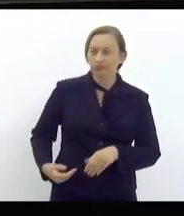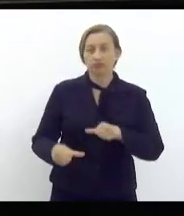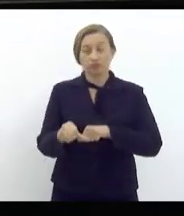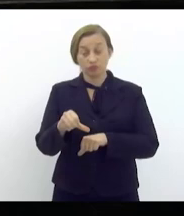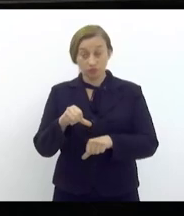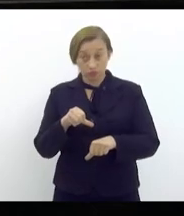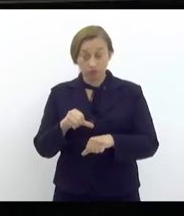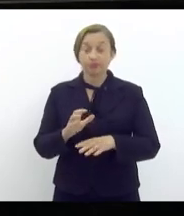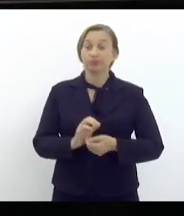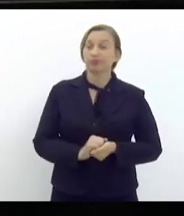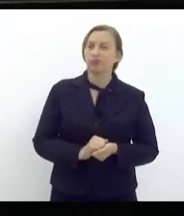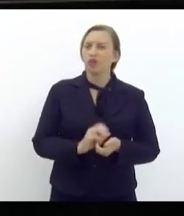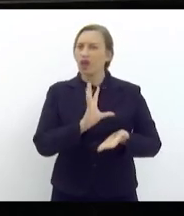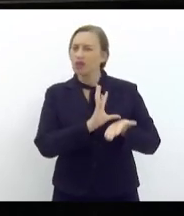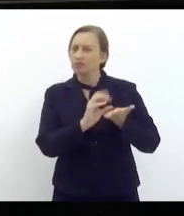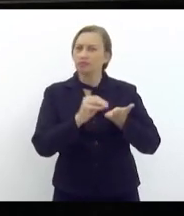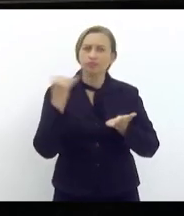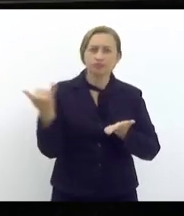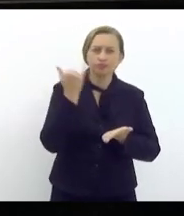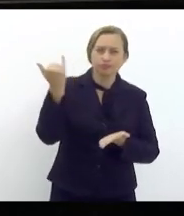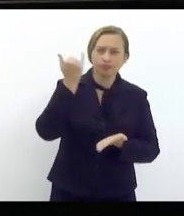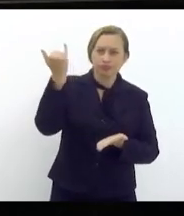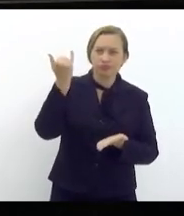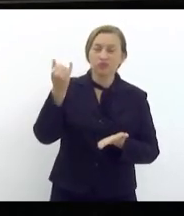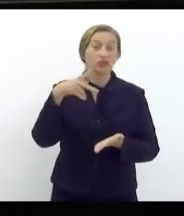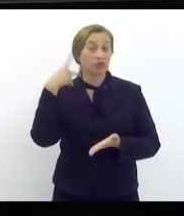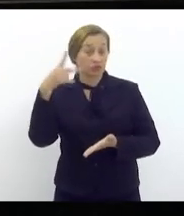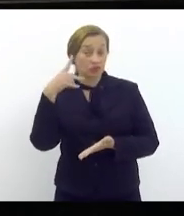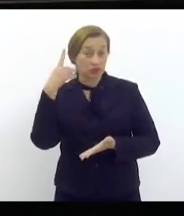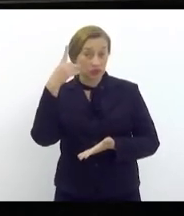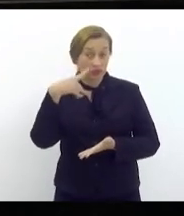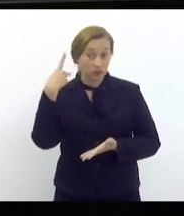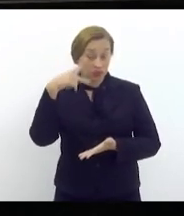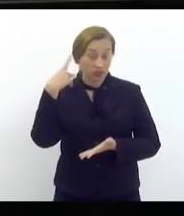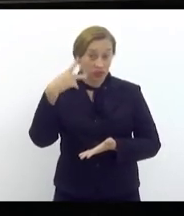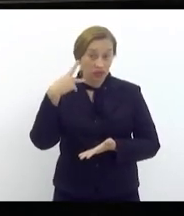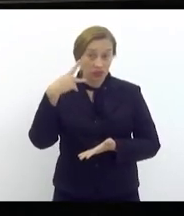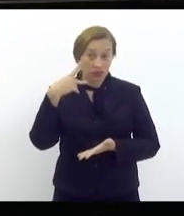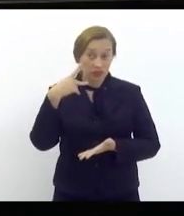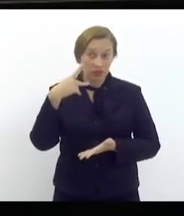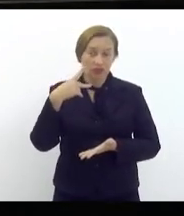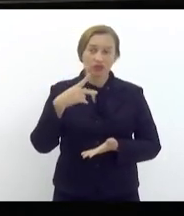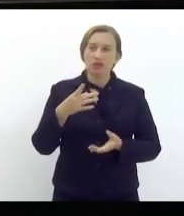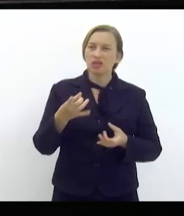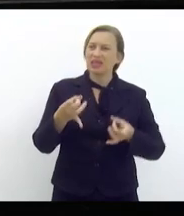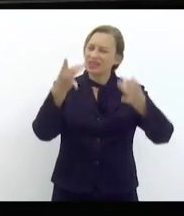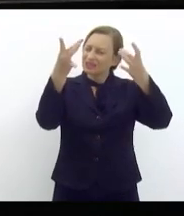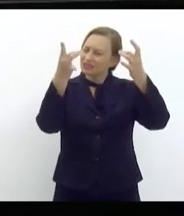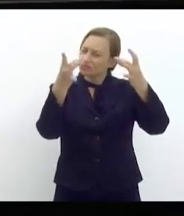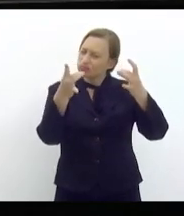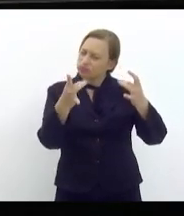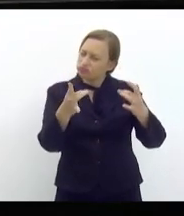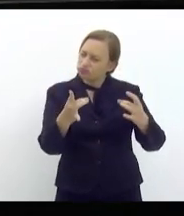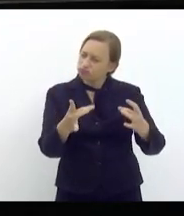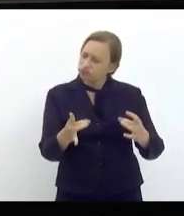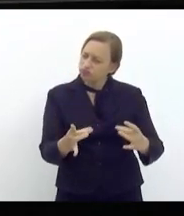contrário. As pautas importantes para os deputados vão estar especificadas e